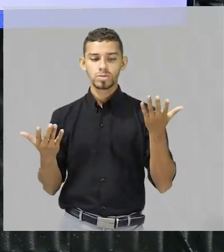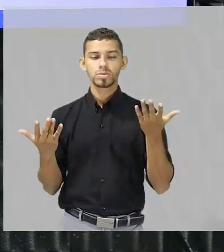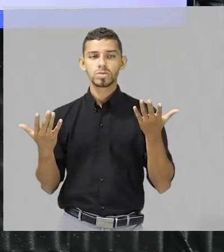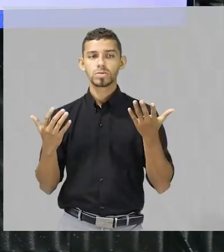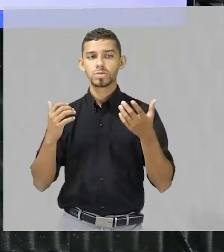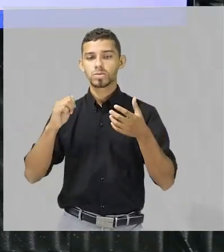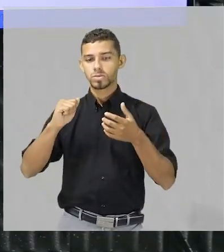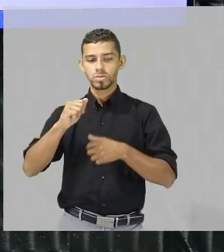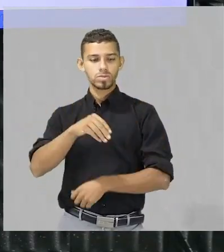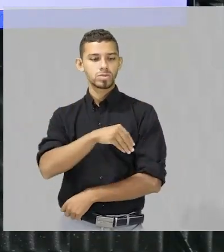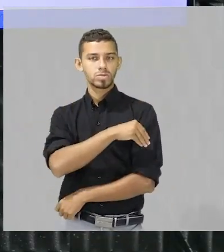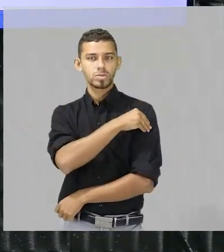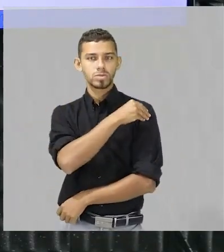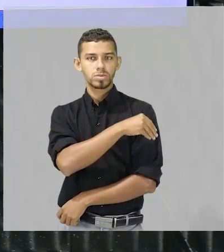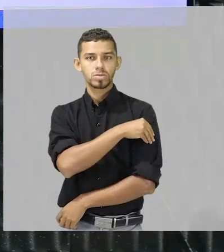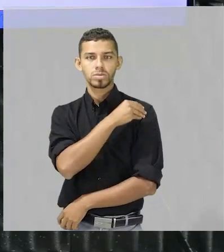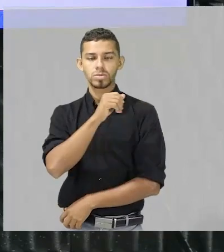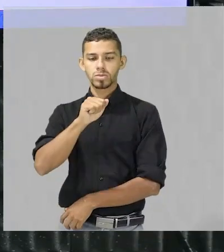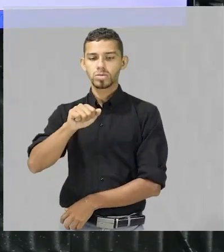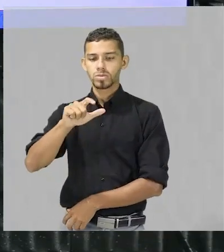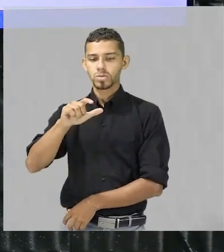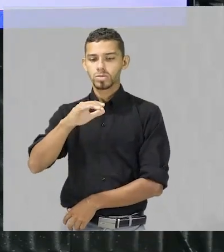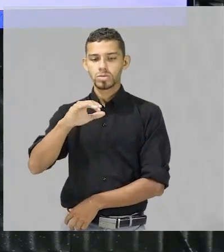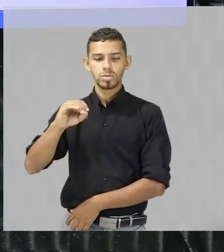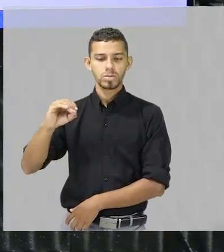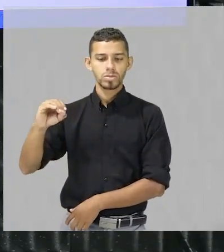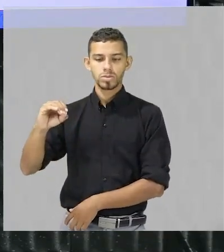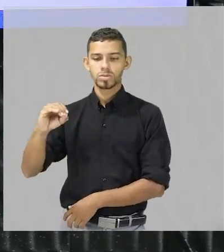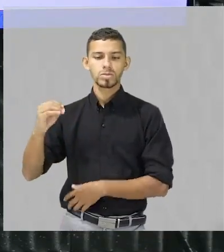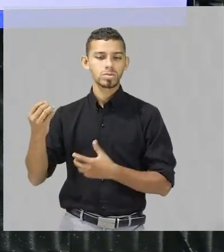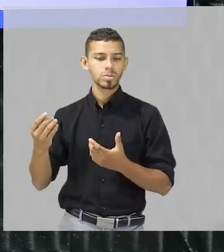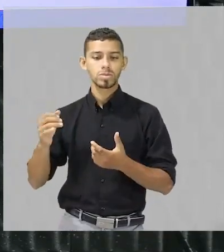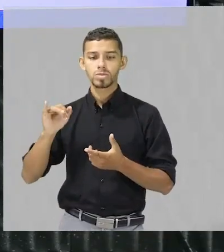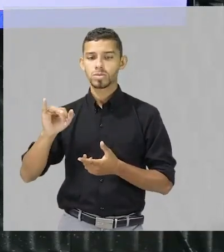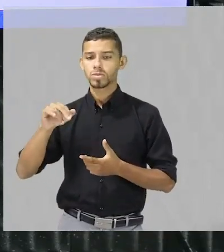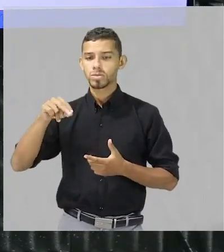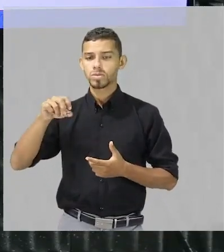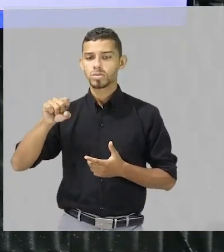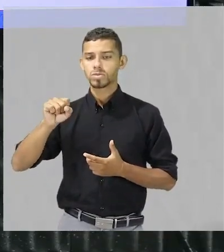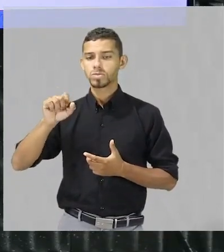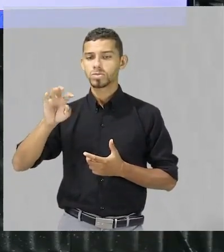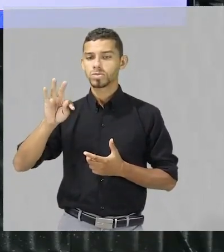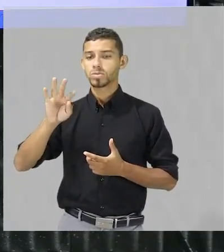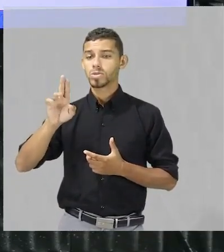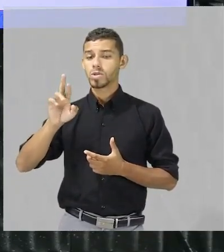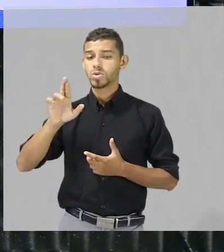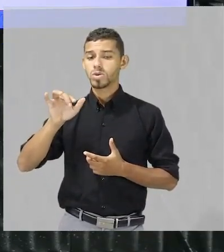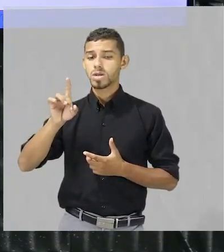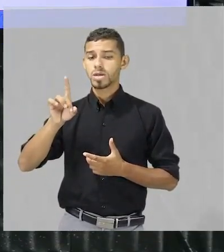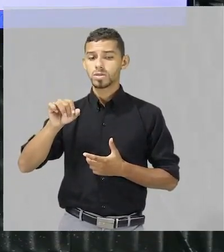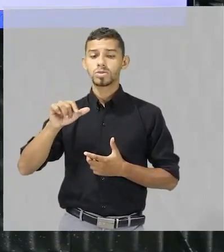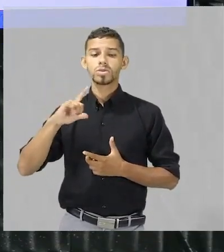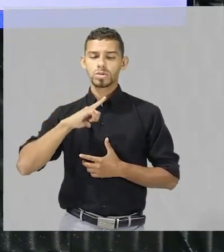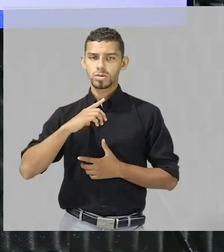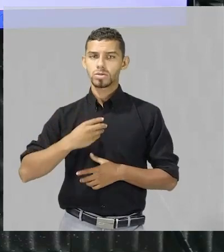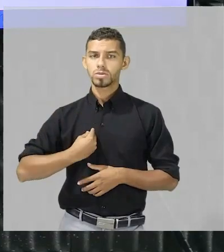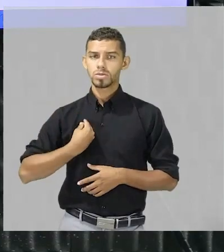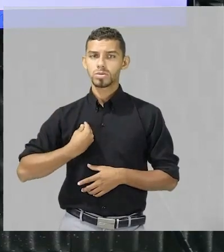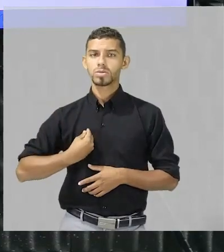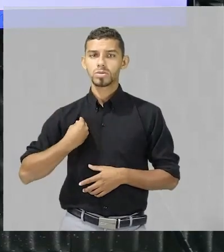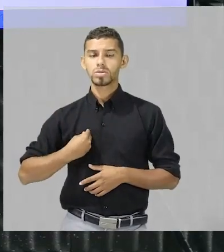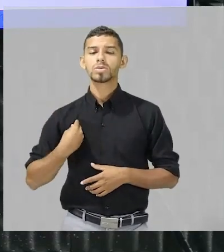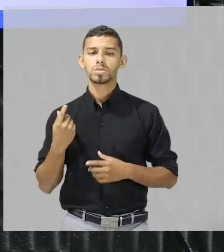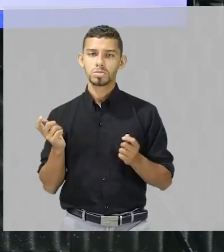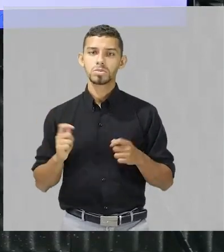um álcool insaturado, né? Porque a presença da hidroxila, né, torna a estrutura um